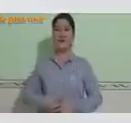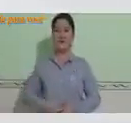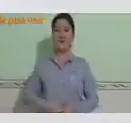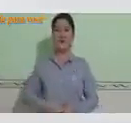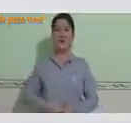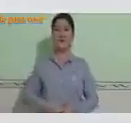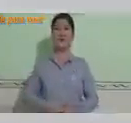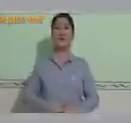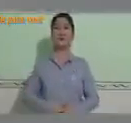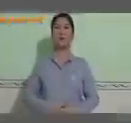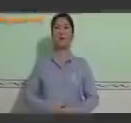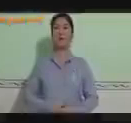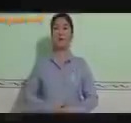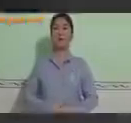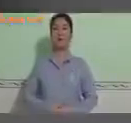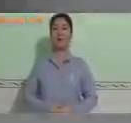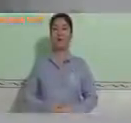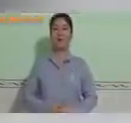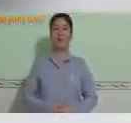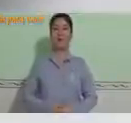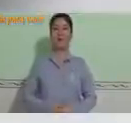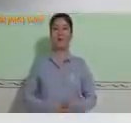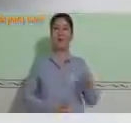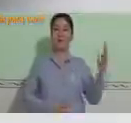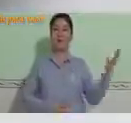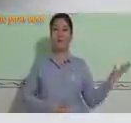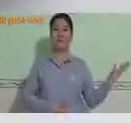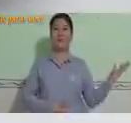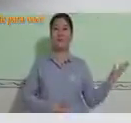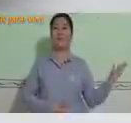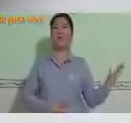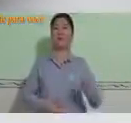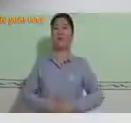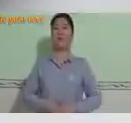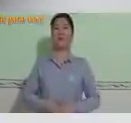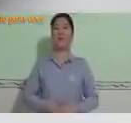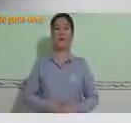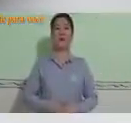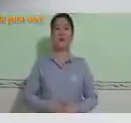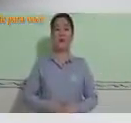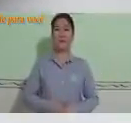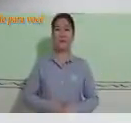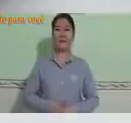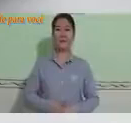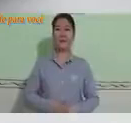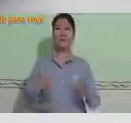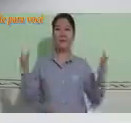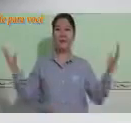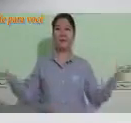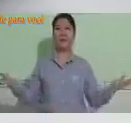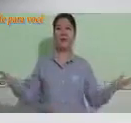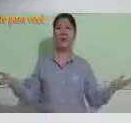médico caso já algum destes sinais dois pontos não sente ou não bem os fios guiador drielly ponto e vírgula aparecer